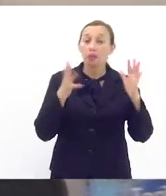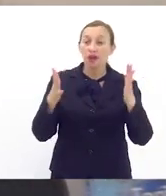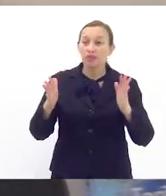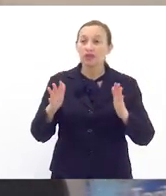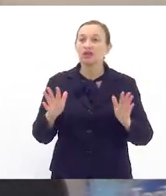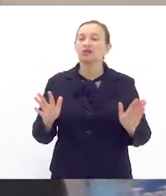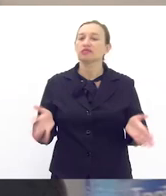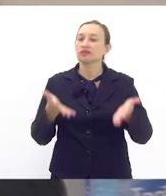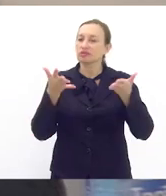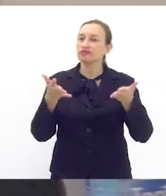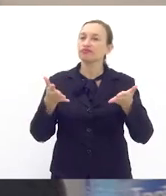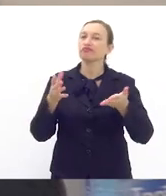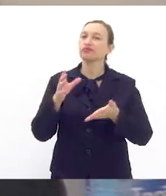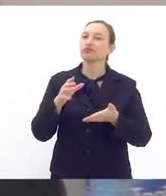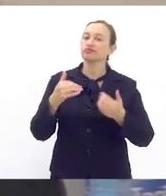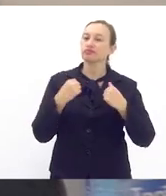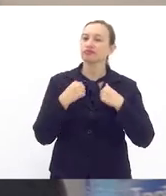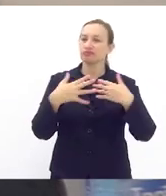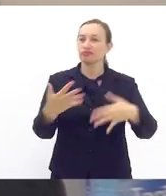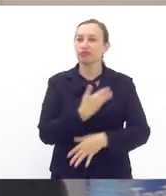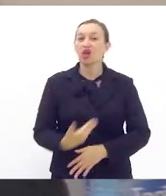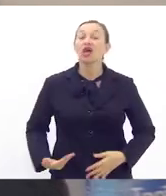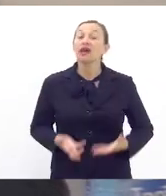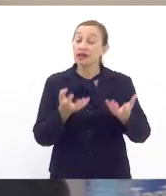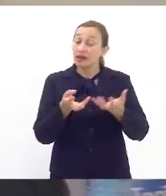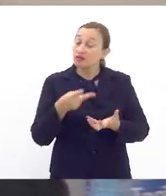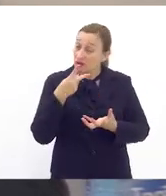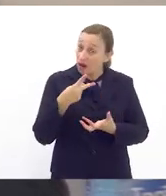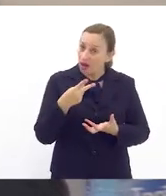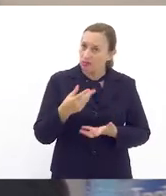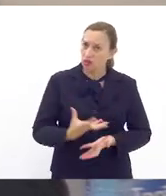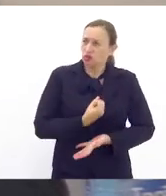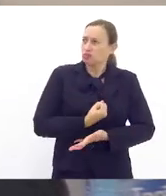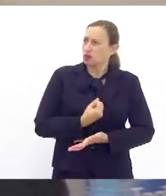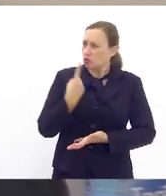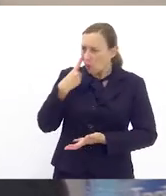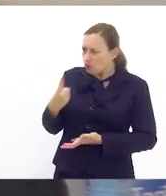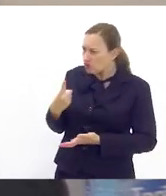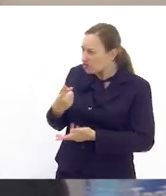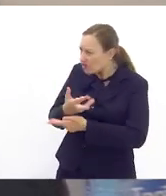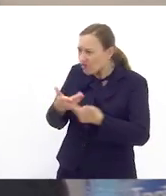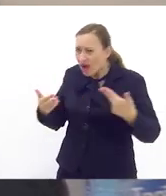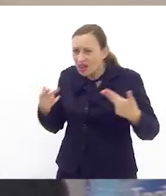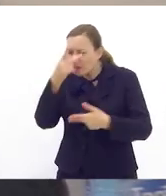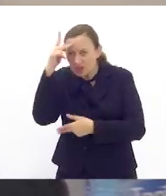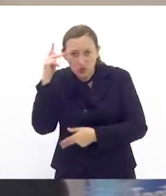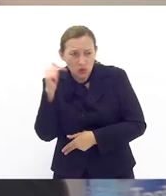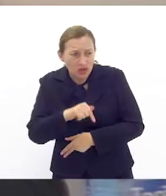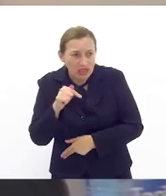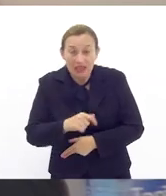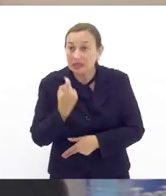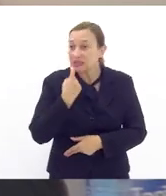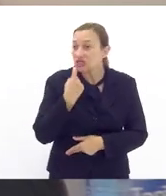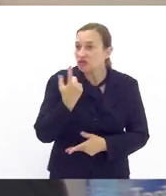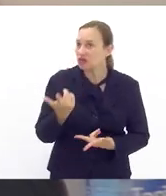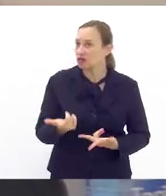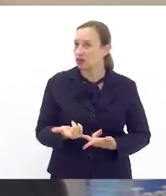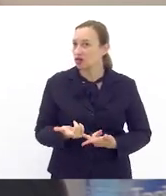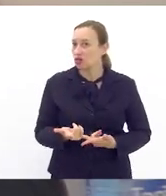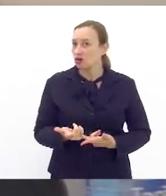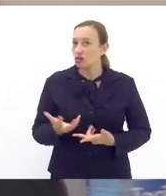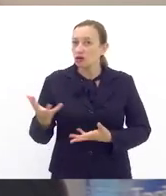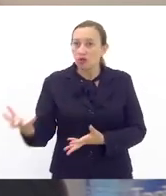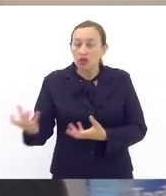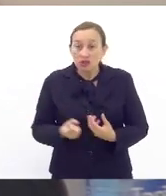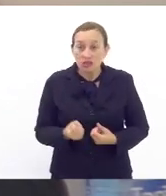a iniciativa dessa audiência e eu queria dizer que me causou surpresa a quantidade de pessoas que estão aqui em plena sexta-feira quando eu